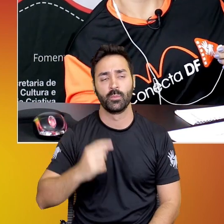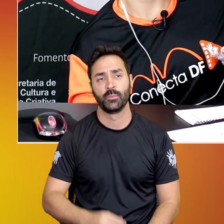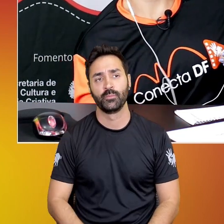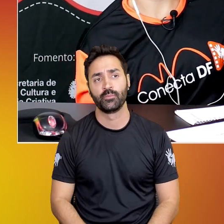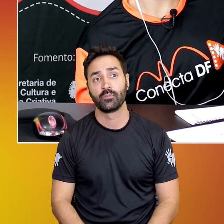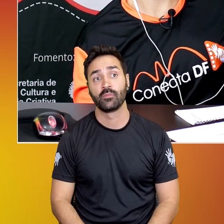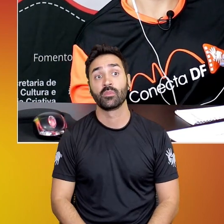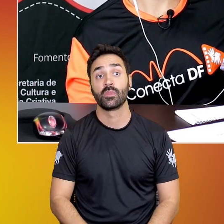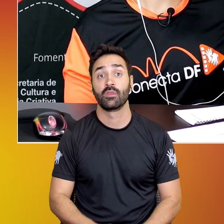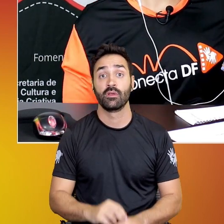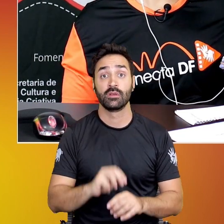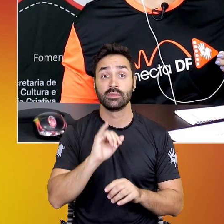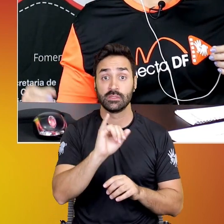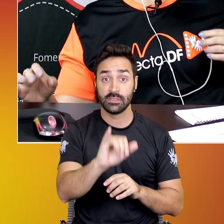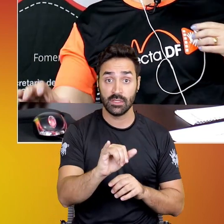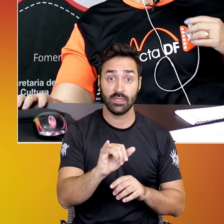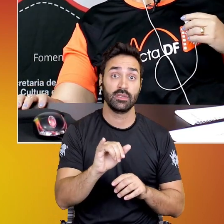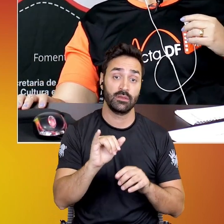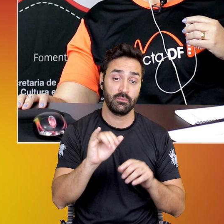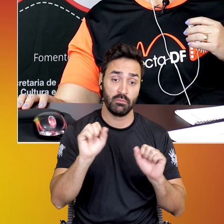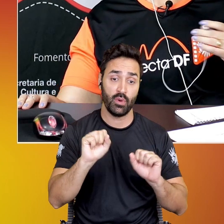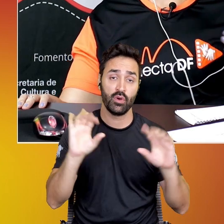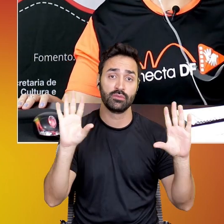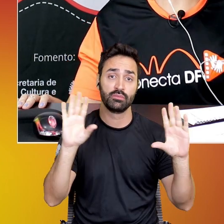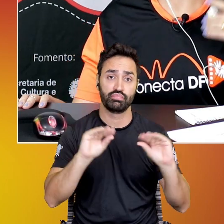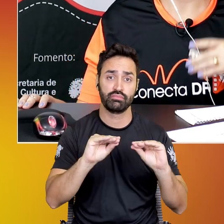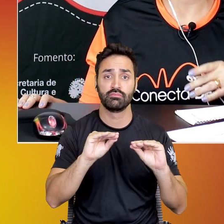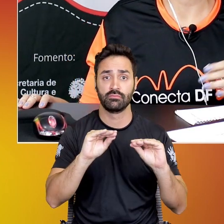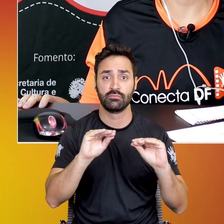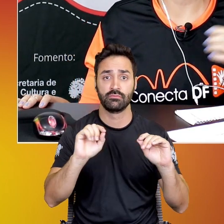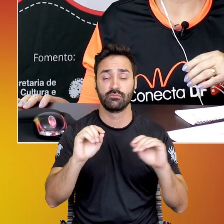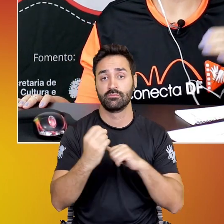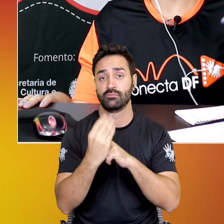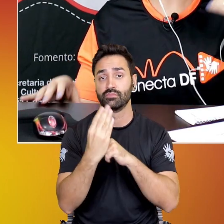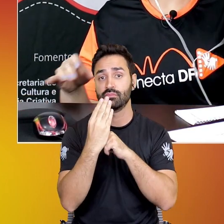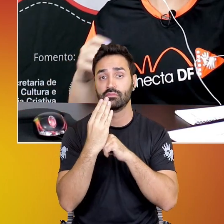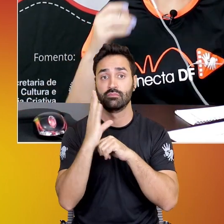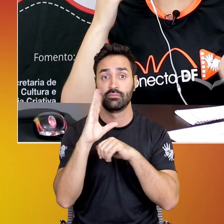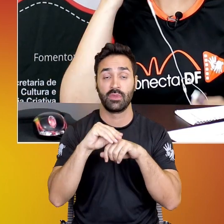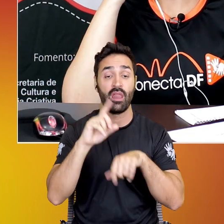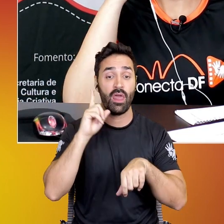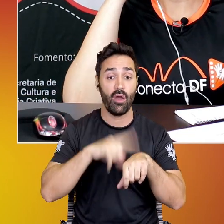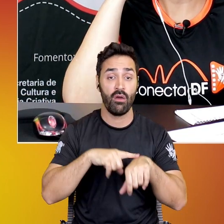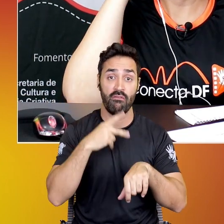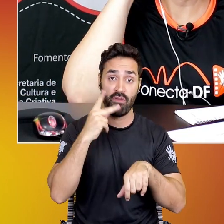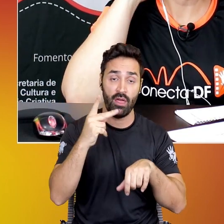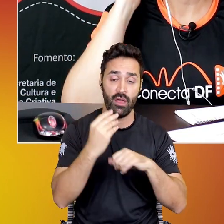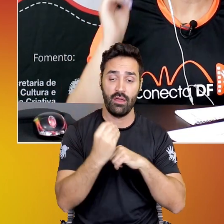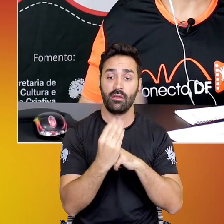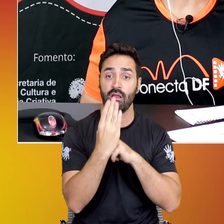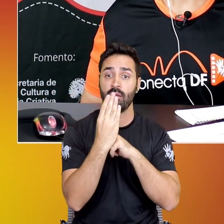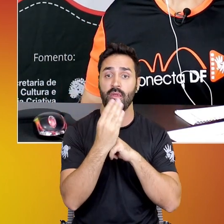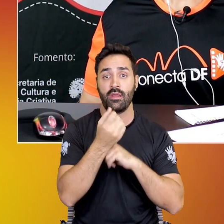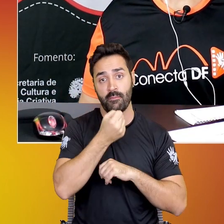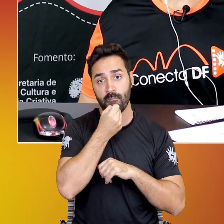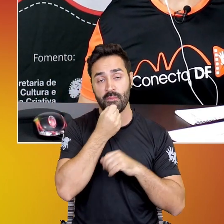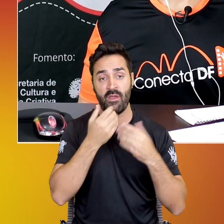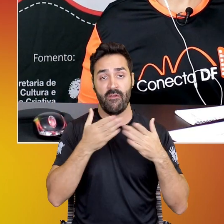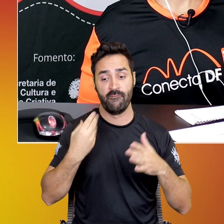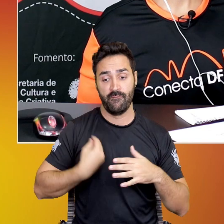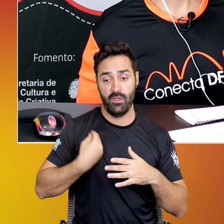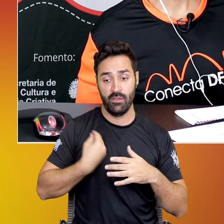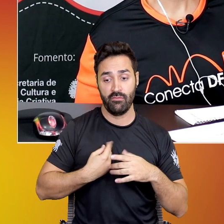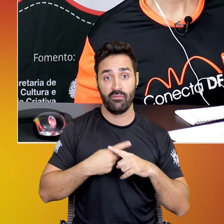Pessoal, vocês já podem desligar a câmera caso queiram. Liguem a câmera e o microfone na hora que for falar também, tá bom?